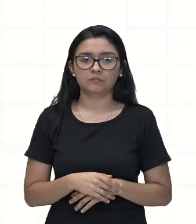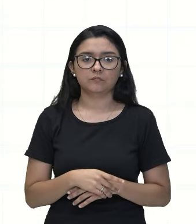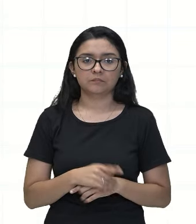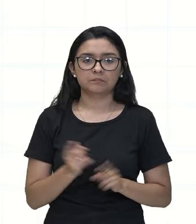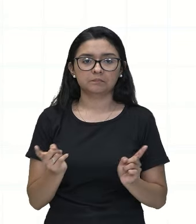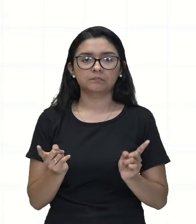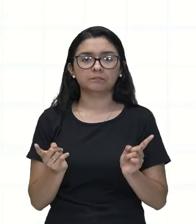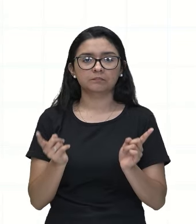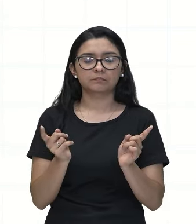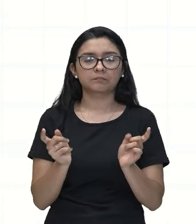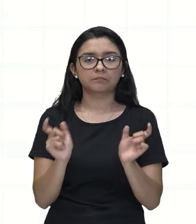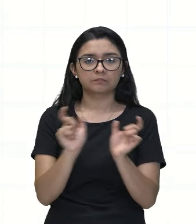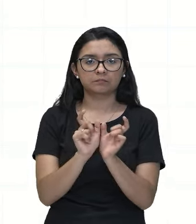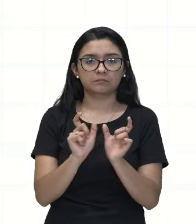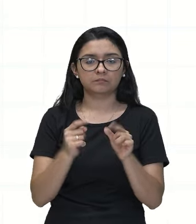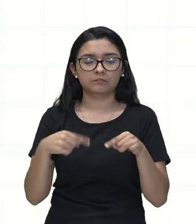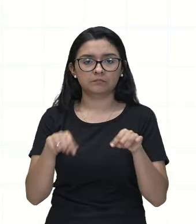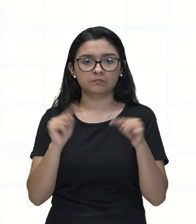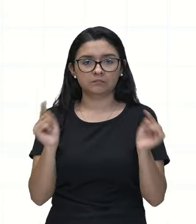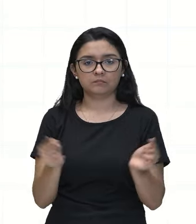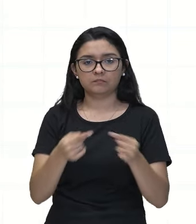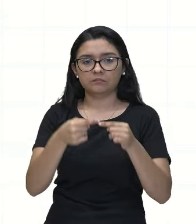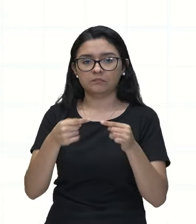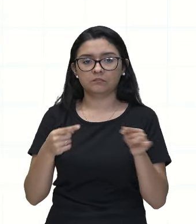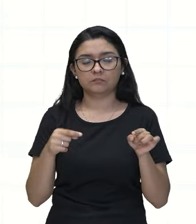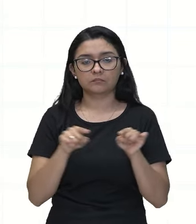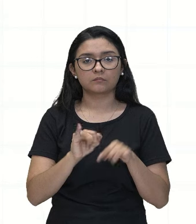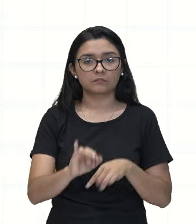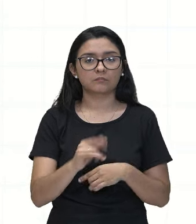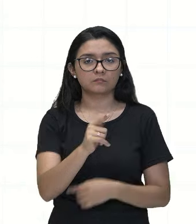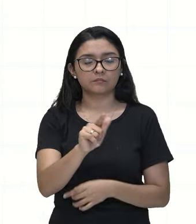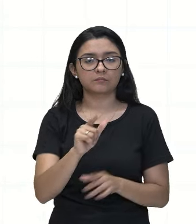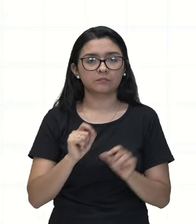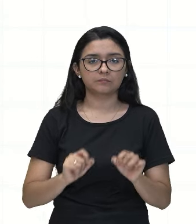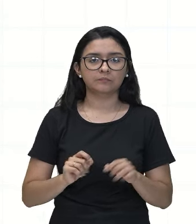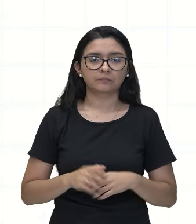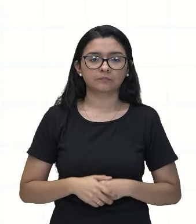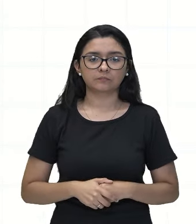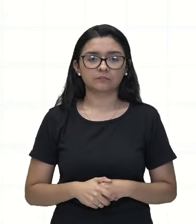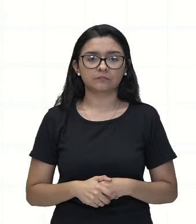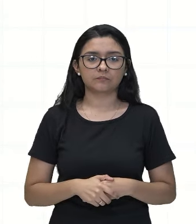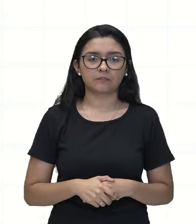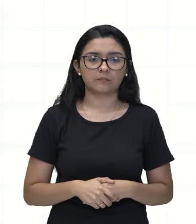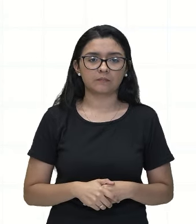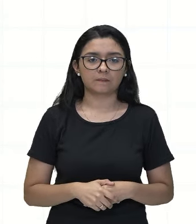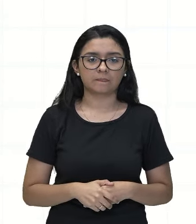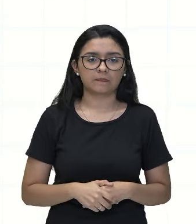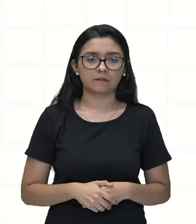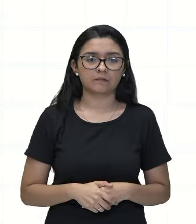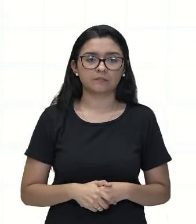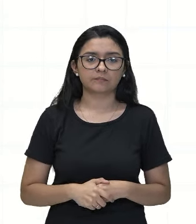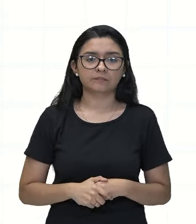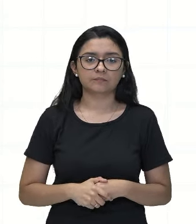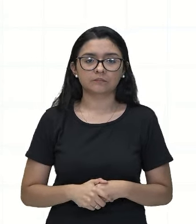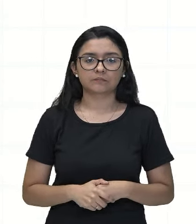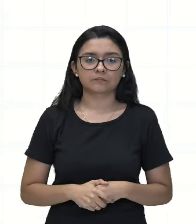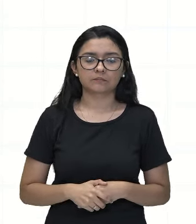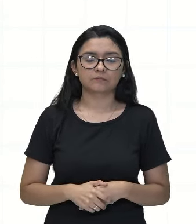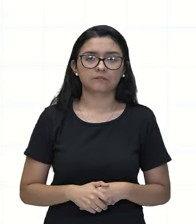Ok se por acaso não tiver a presença do artigo